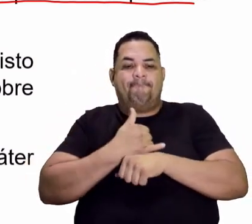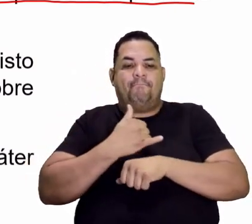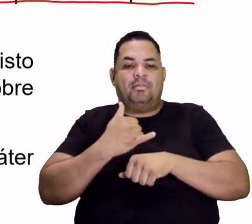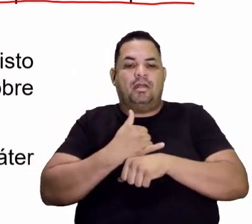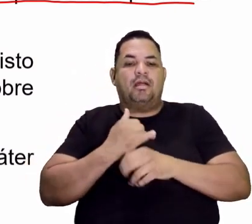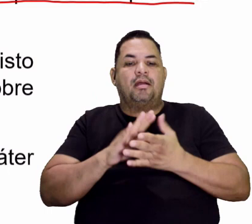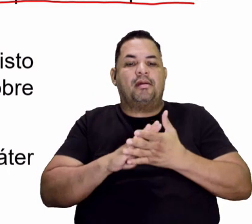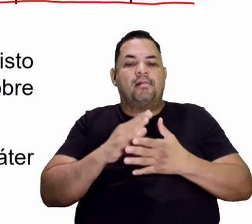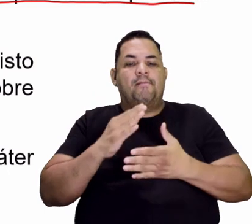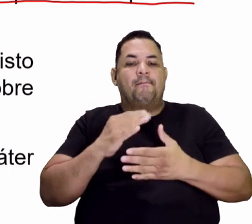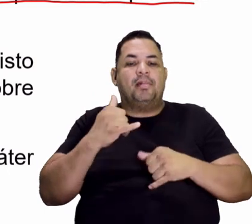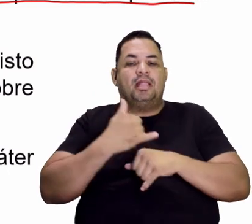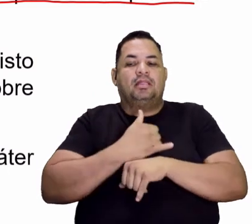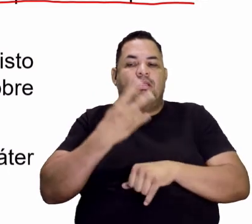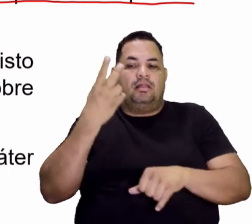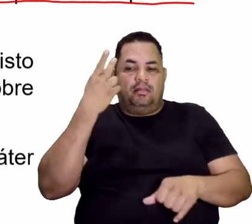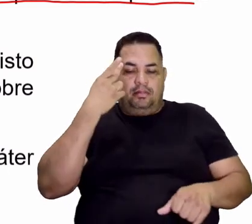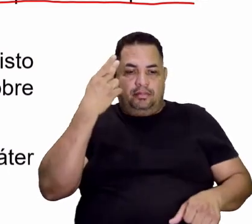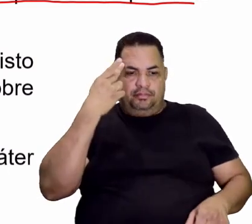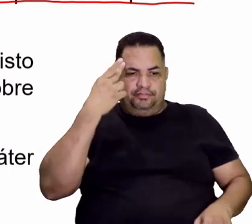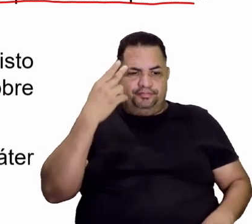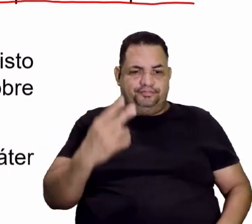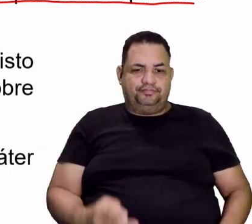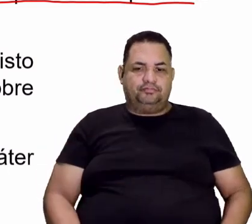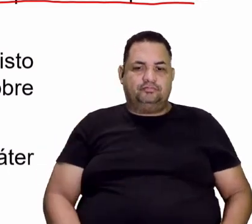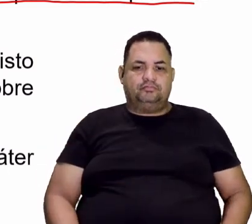matéria de metais comuns, aqui no caso